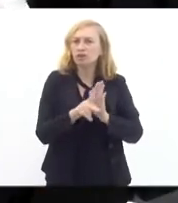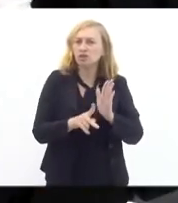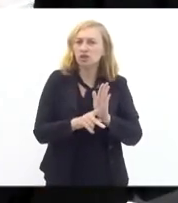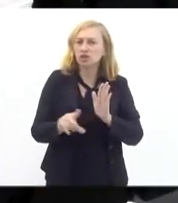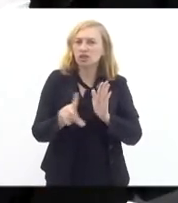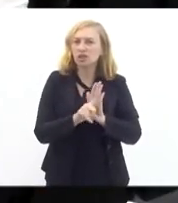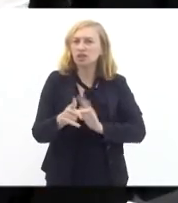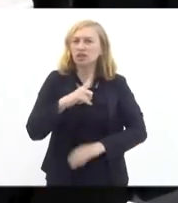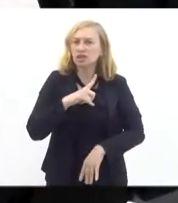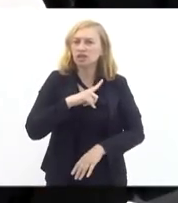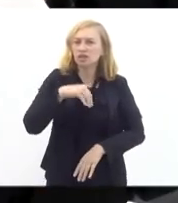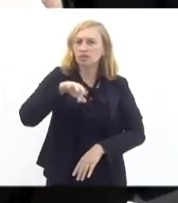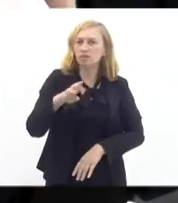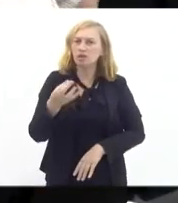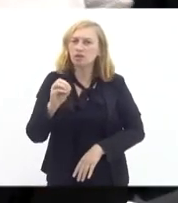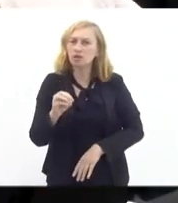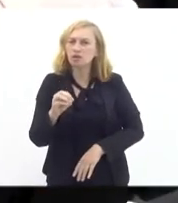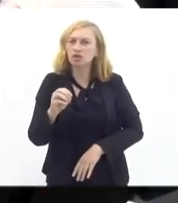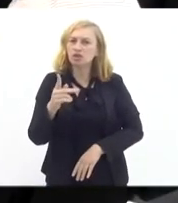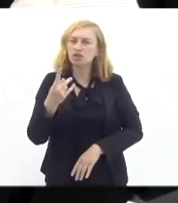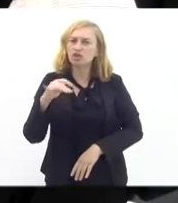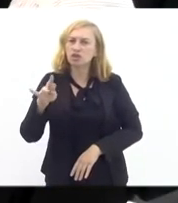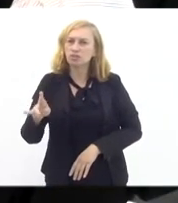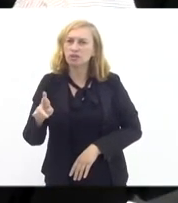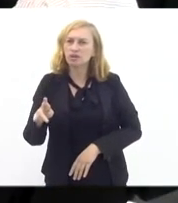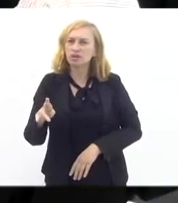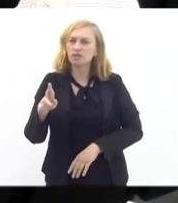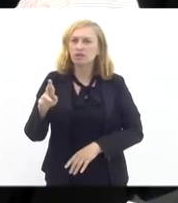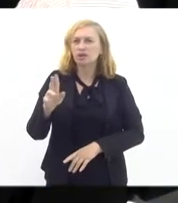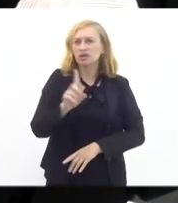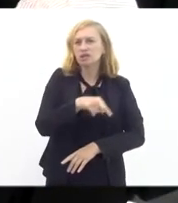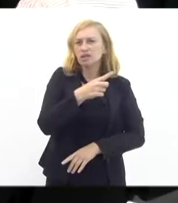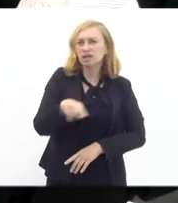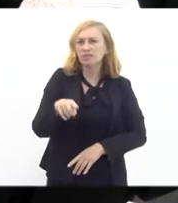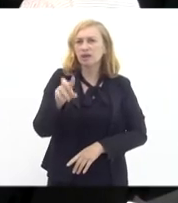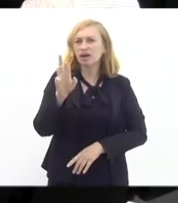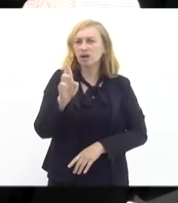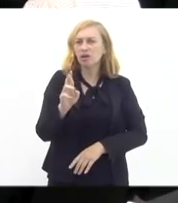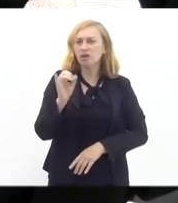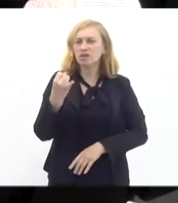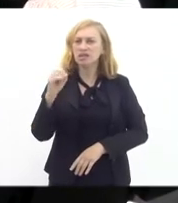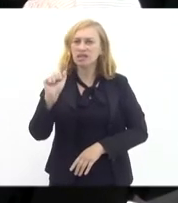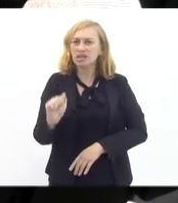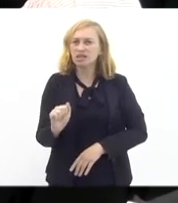Tinha um microchip, mas foi vetado na época pela Rosinha, não foi? Em 2006.